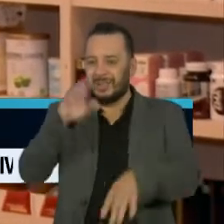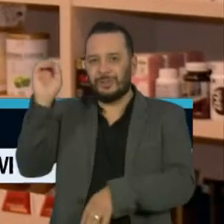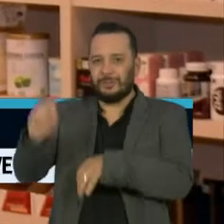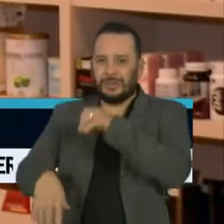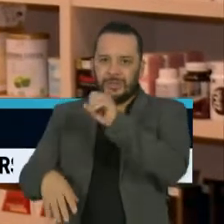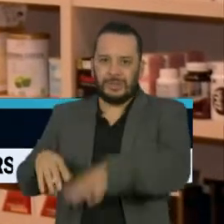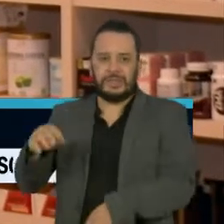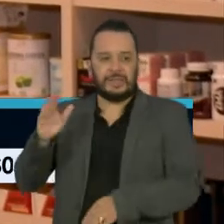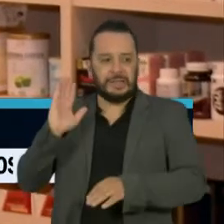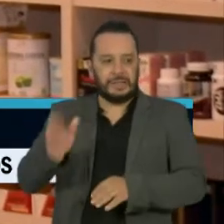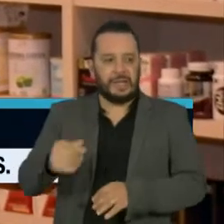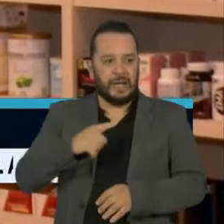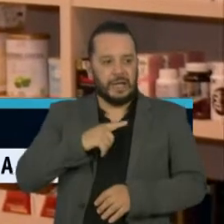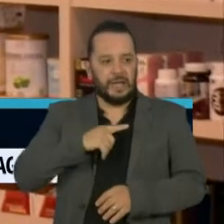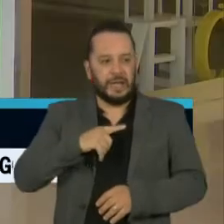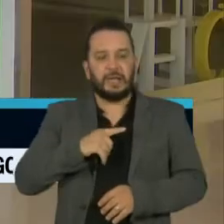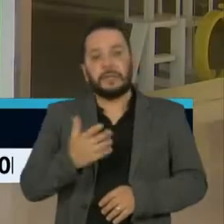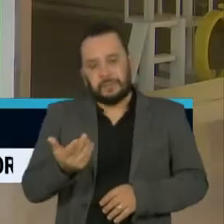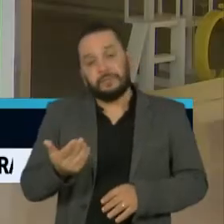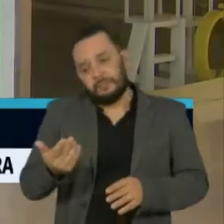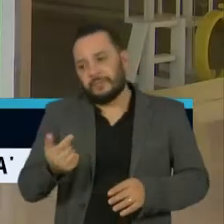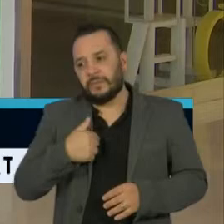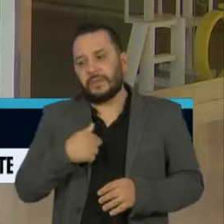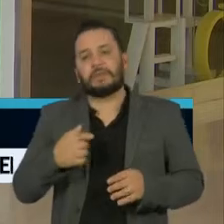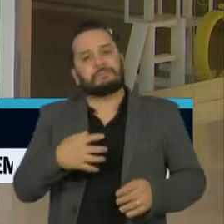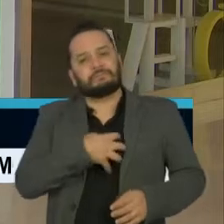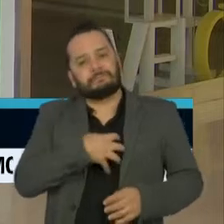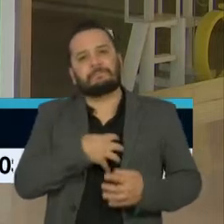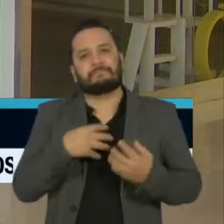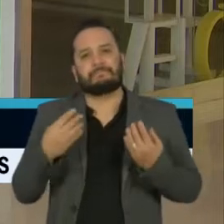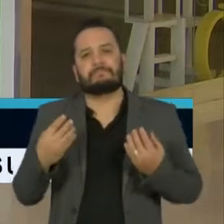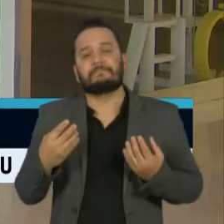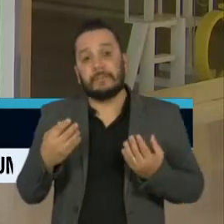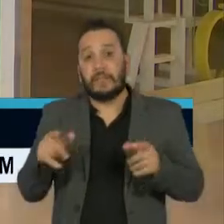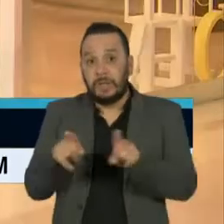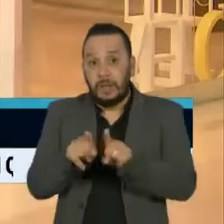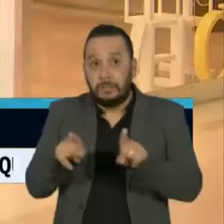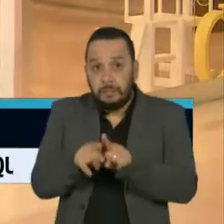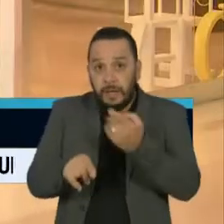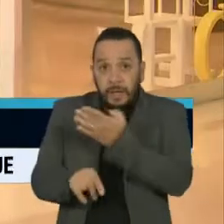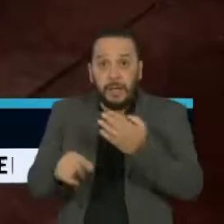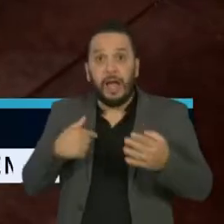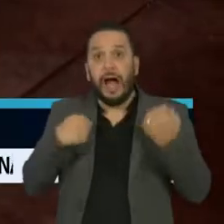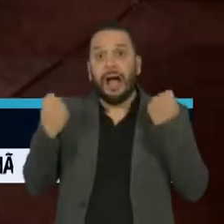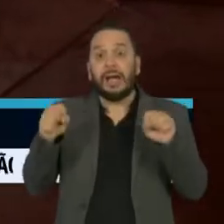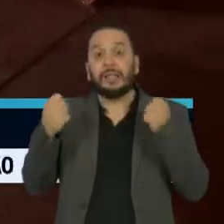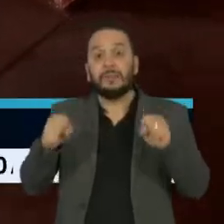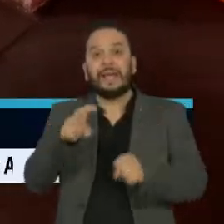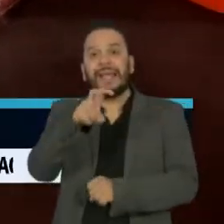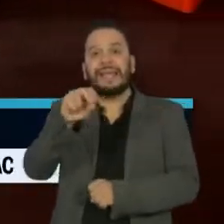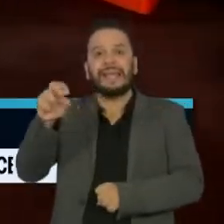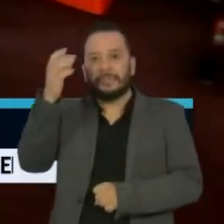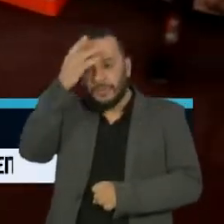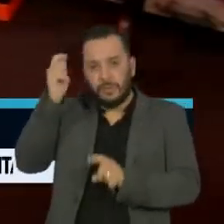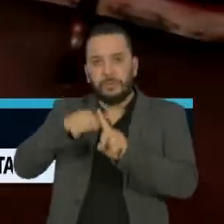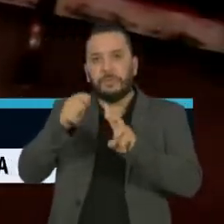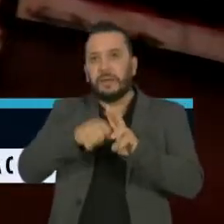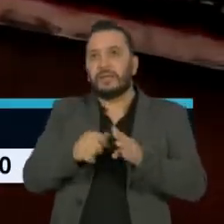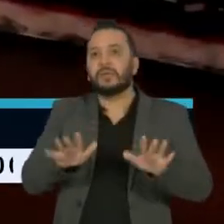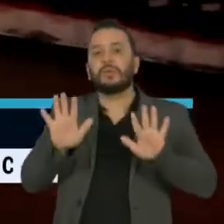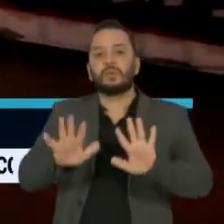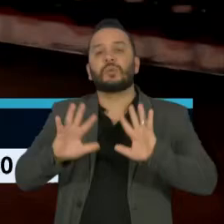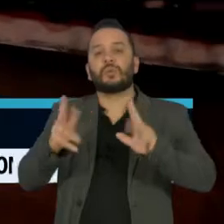circulação, então aqui a dor é ainda maior. Na academia, que recebia até 500 alunos por mês, equipamentos sem utilidade.